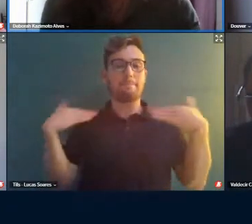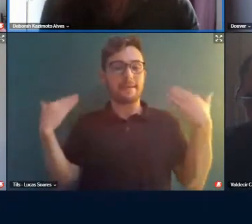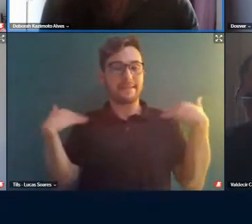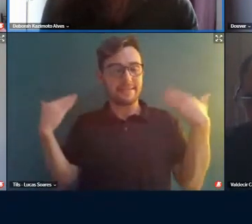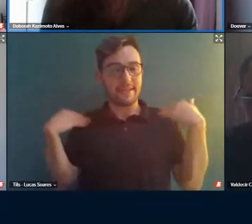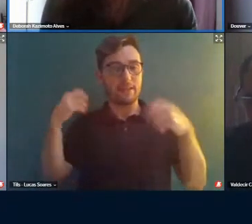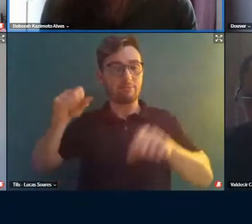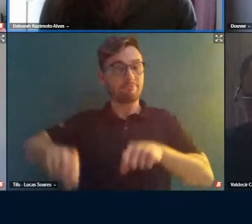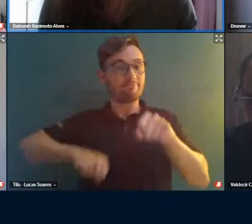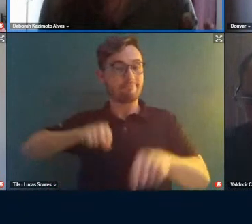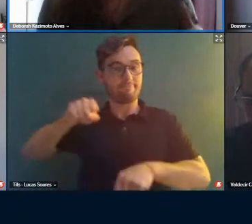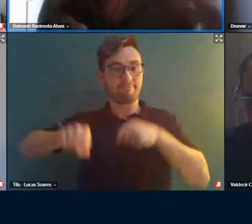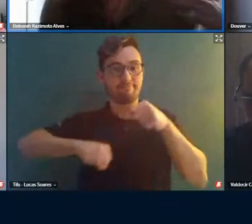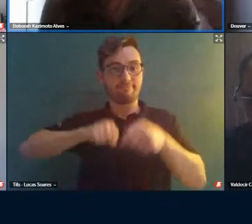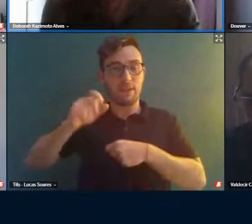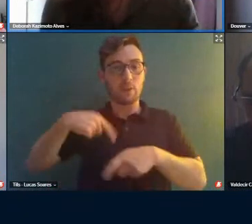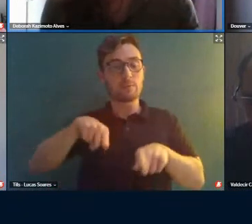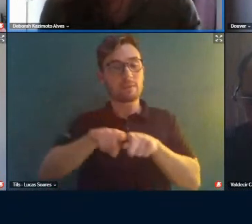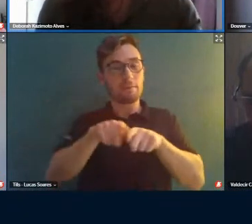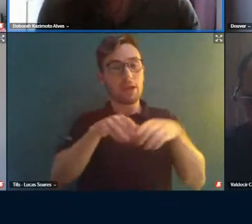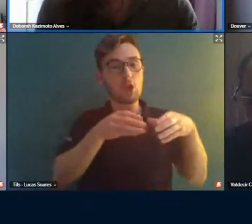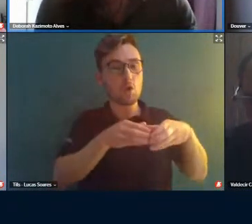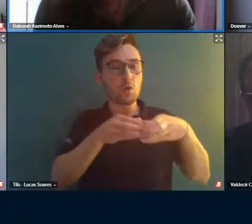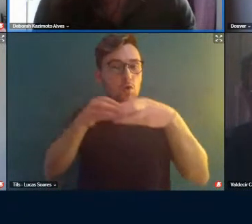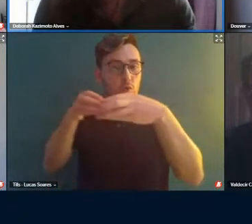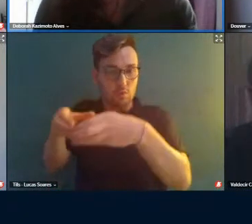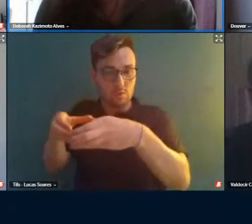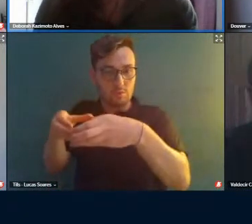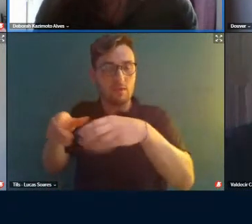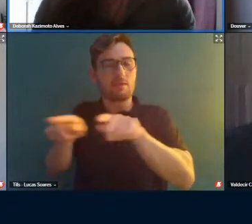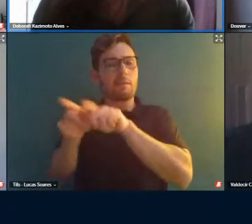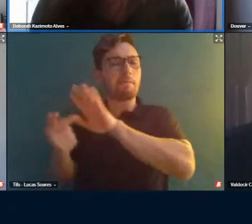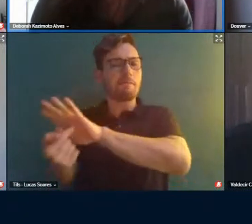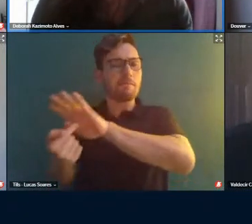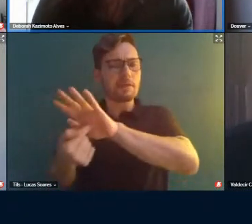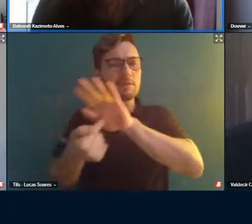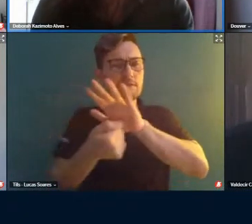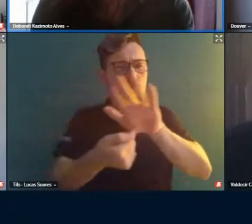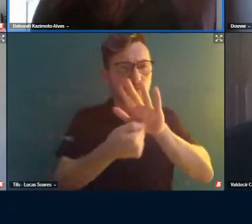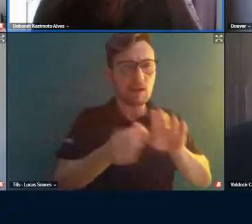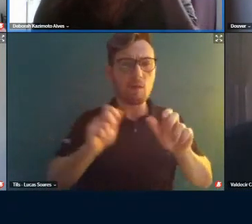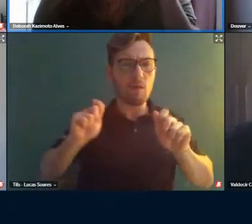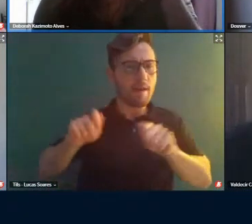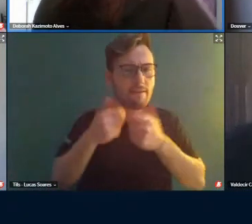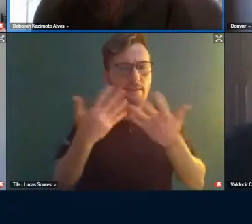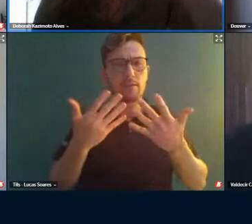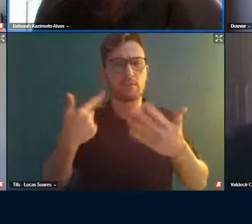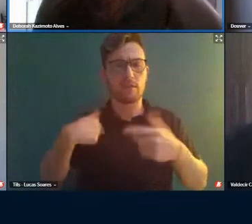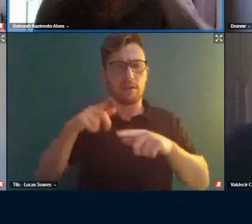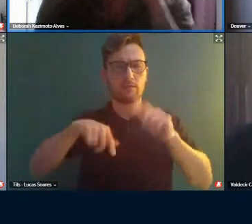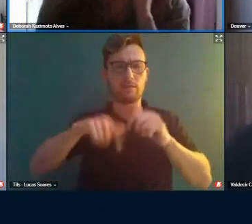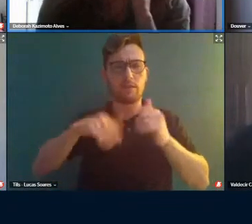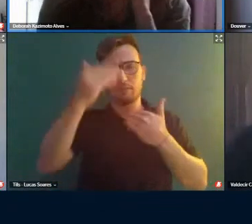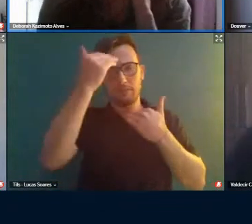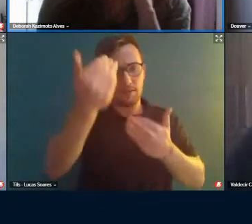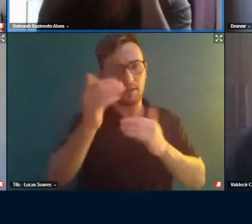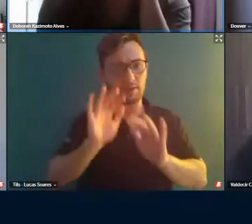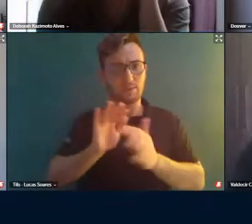grupo, eu também levei o grupo, além de apresentações de outros simpósios também que eu tenho levado às atividades. Era isso, muito